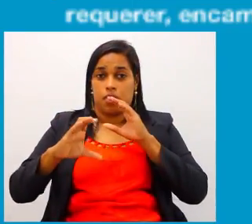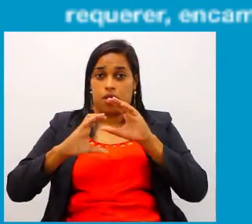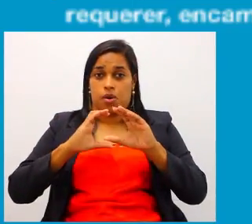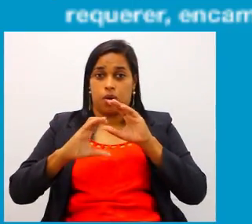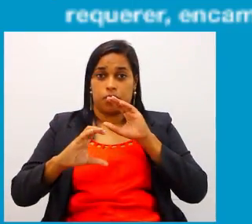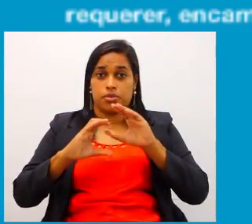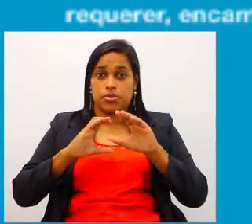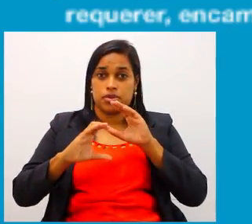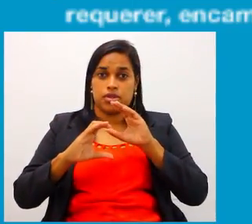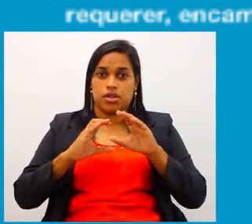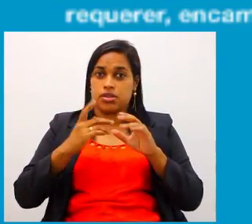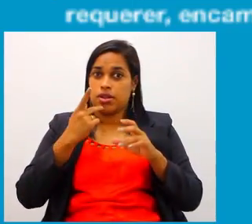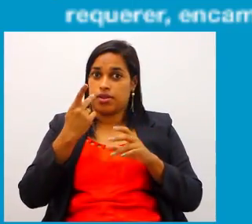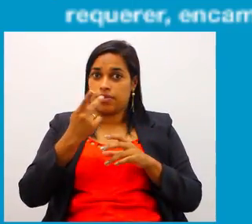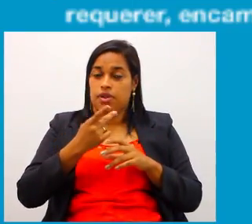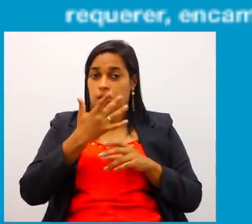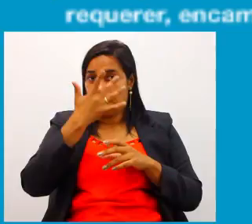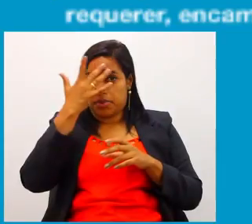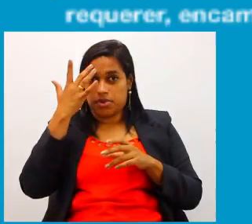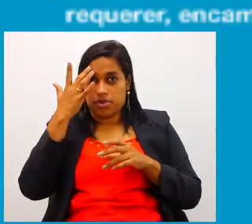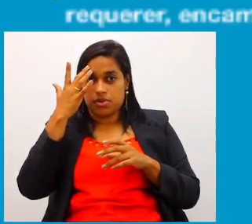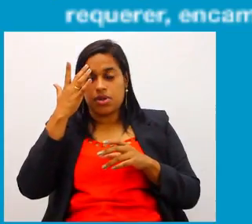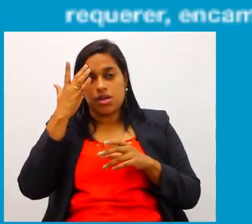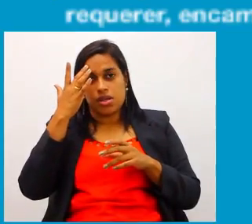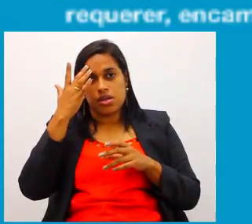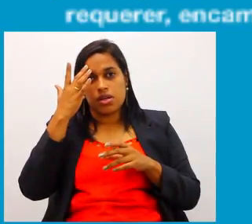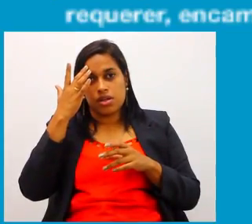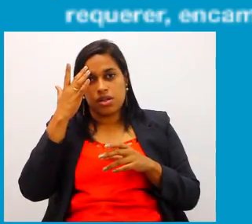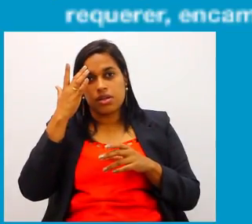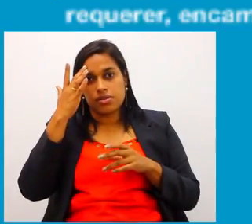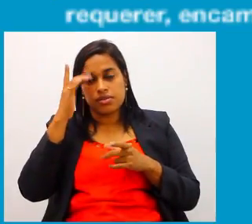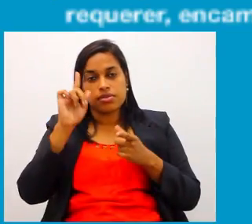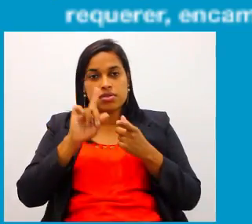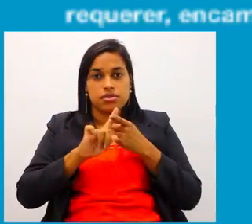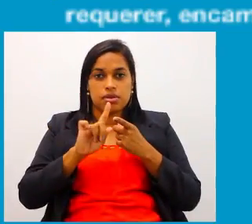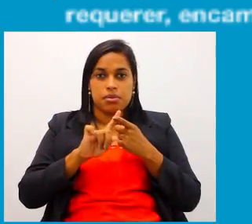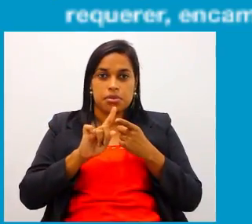Uma comunicação inicial, eu digo para quem vai ser a pessoa, a saudação,